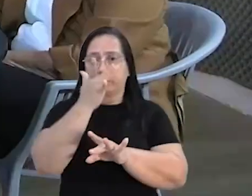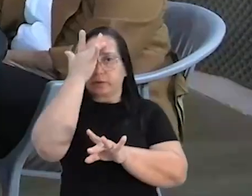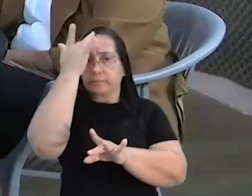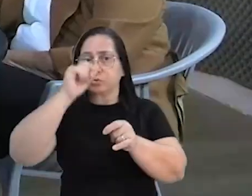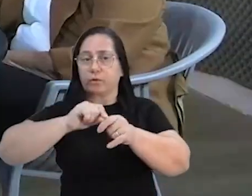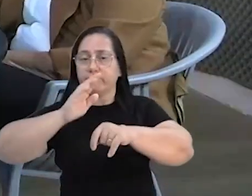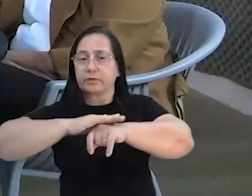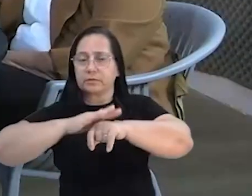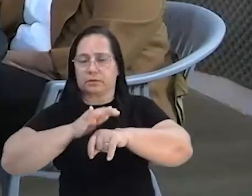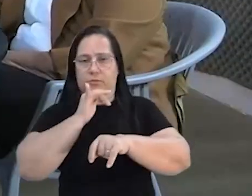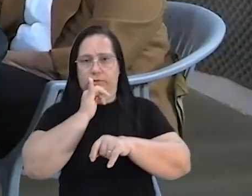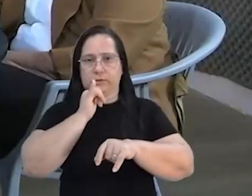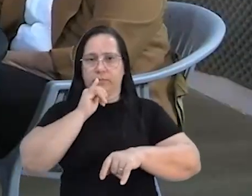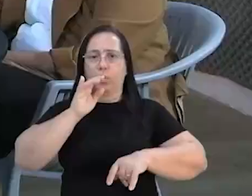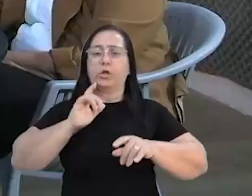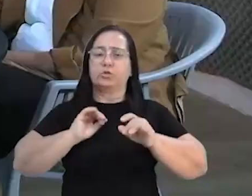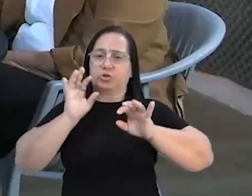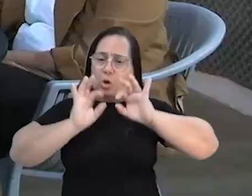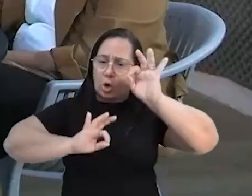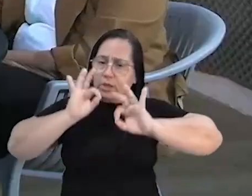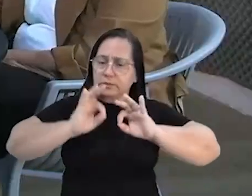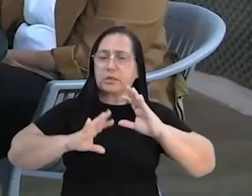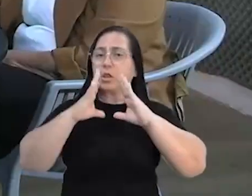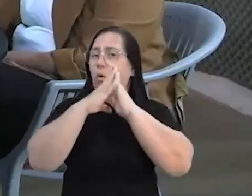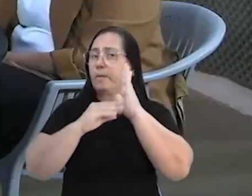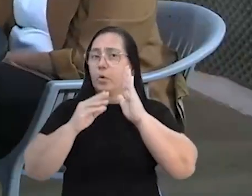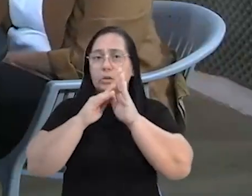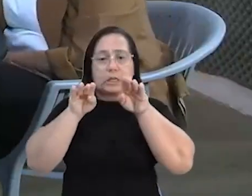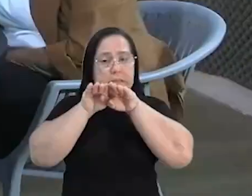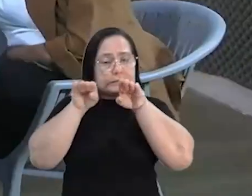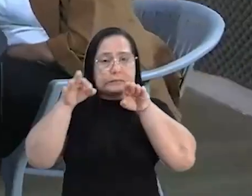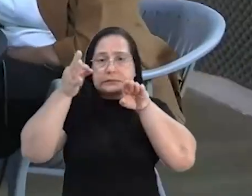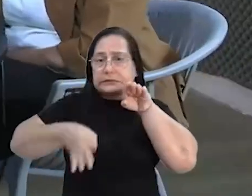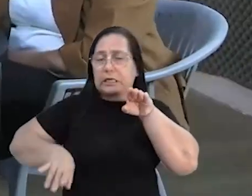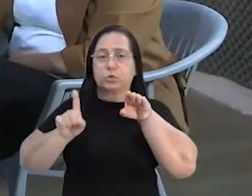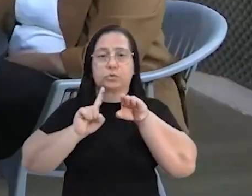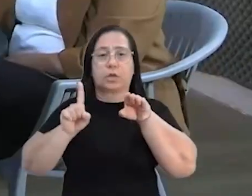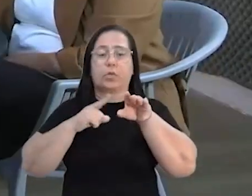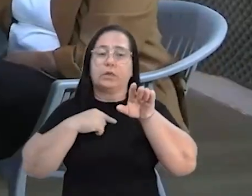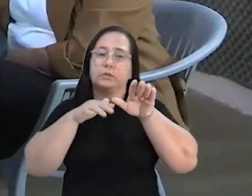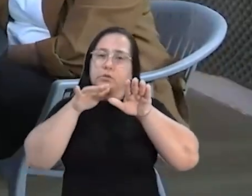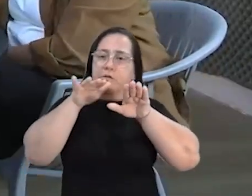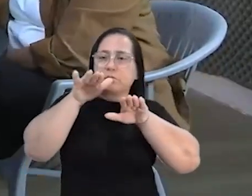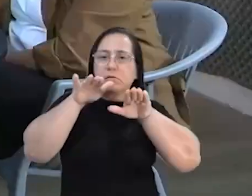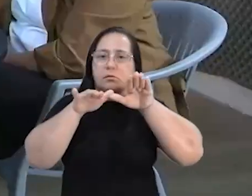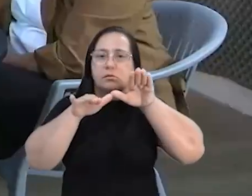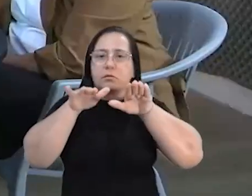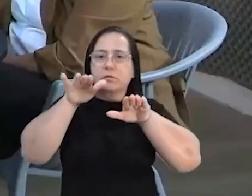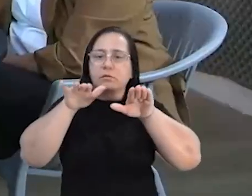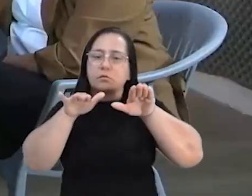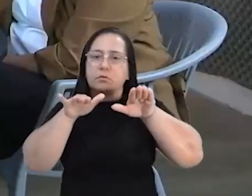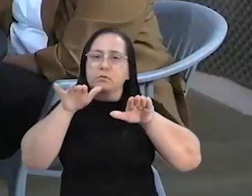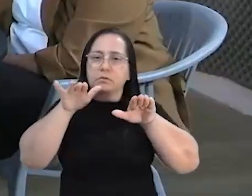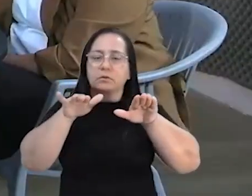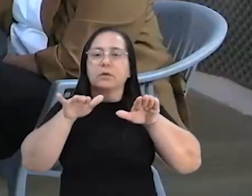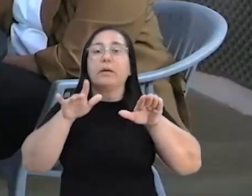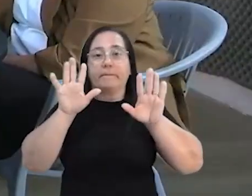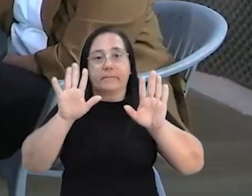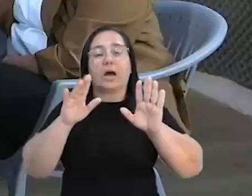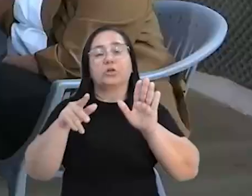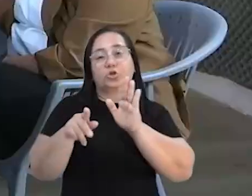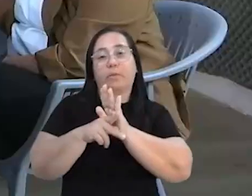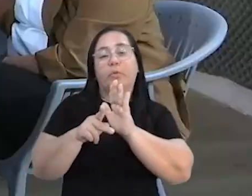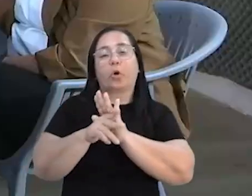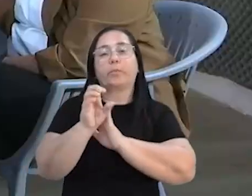lá o pessoal montando e ele não monta um padrão certinho, ele deixa uma coisa mais solta e orgânica.